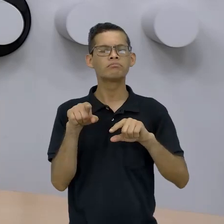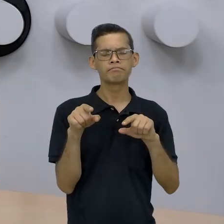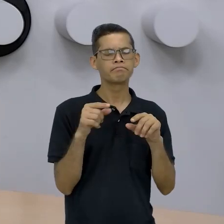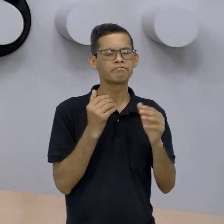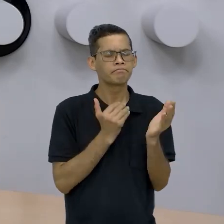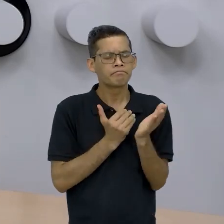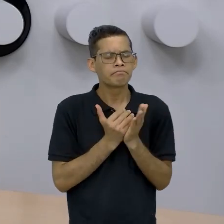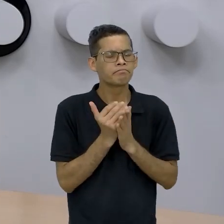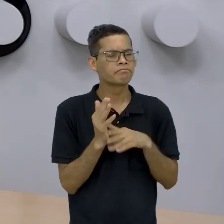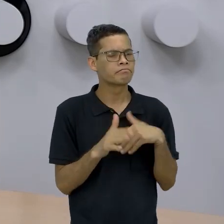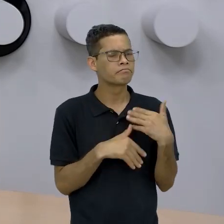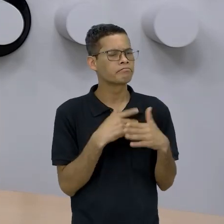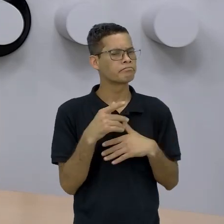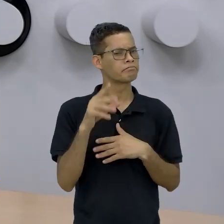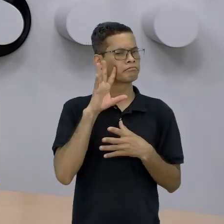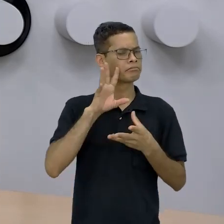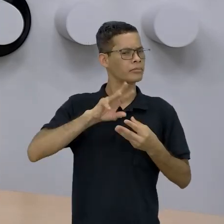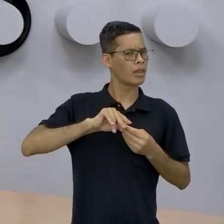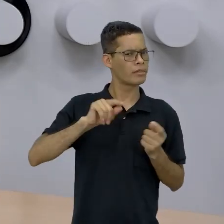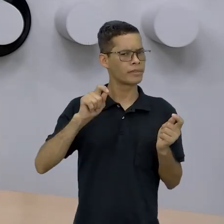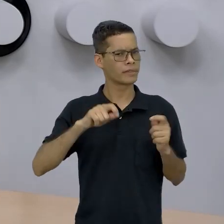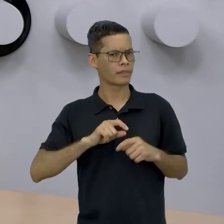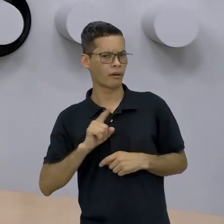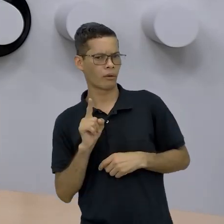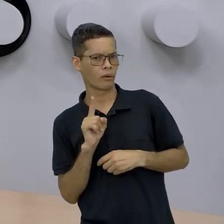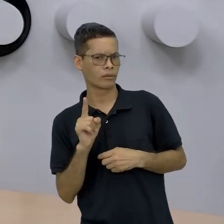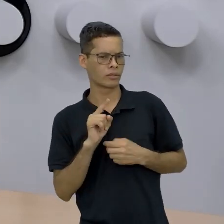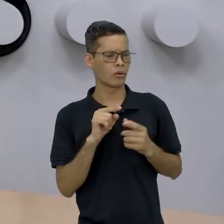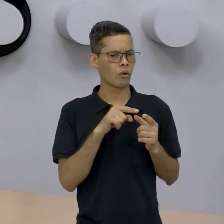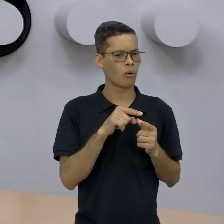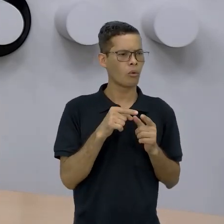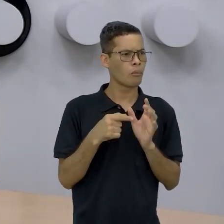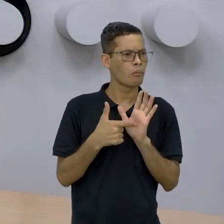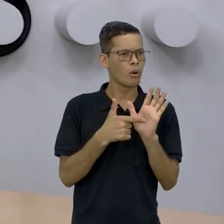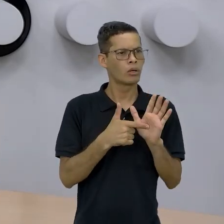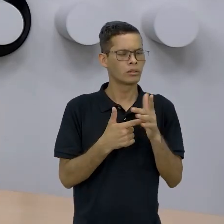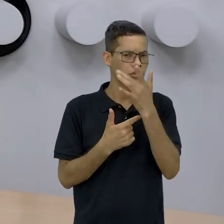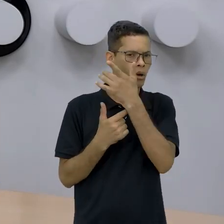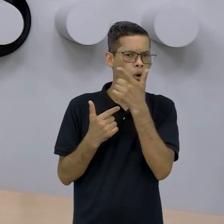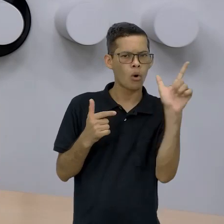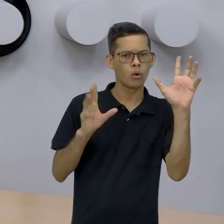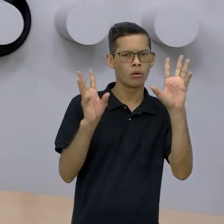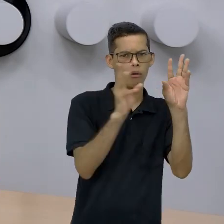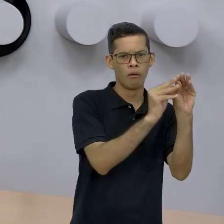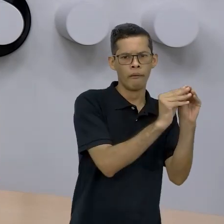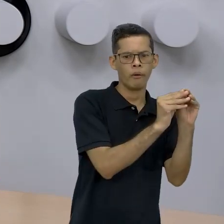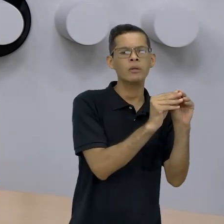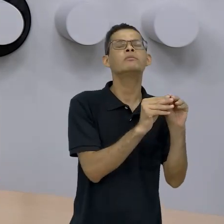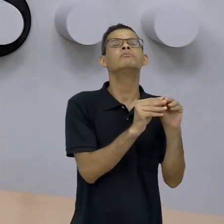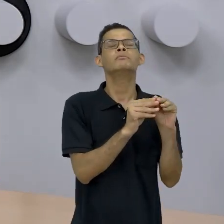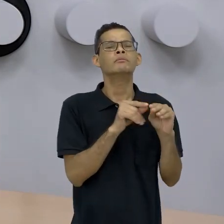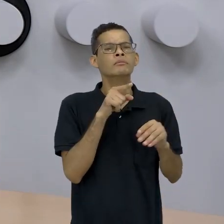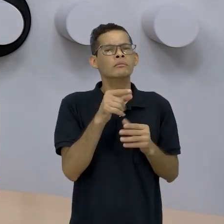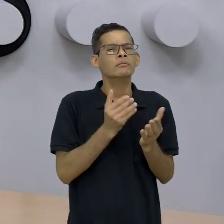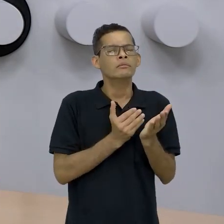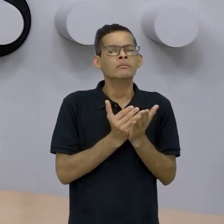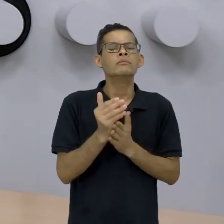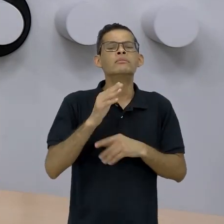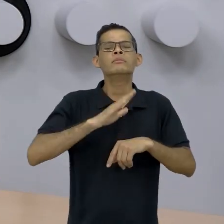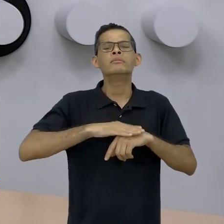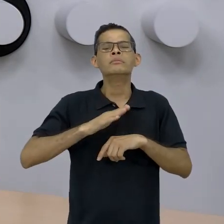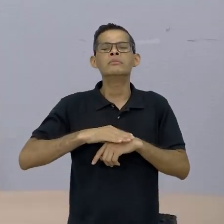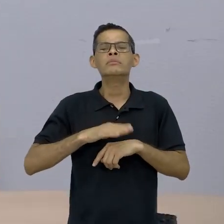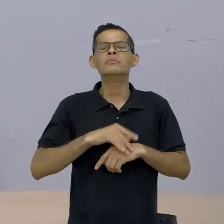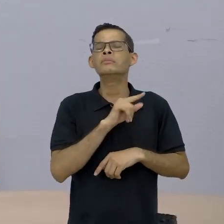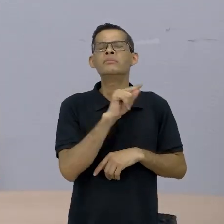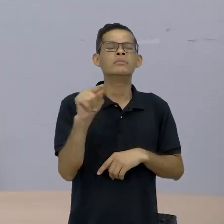comprovavam ou se acabavam direcionando-a para uma outra conclusão, aí ela começou a produzir...